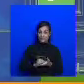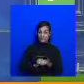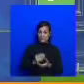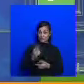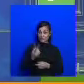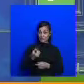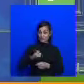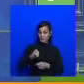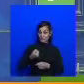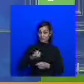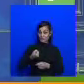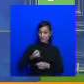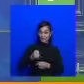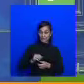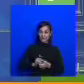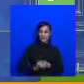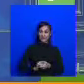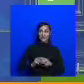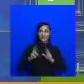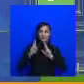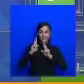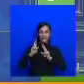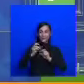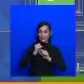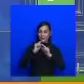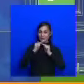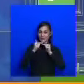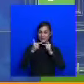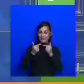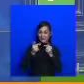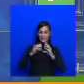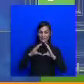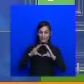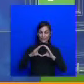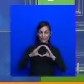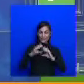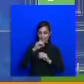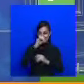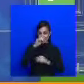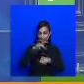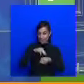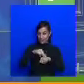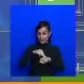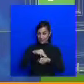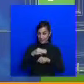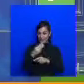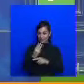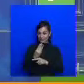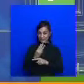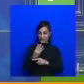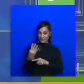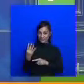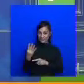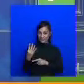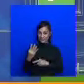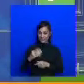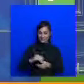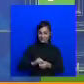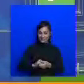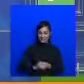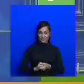Faltam 2 números. Estamos na torcida, boa sorte. Bola marrom 34. Marrom